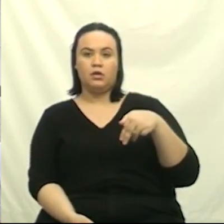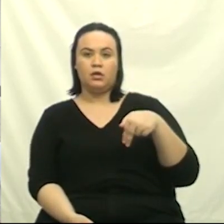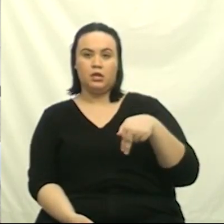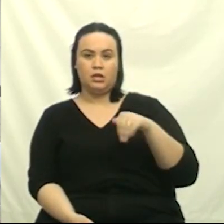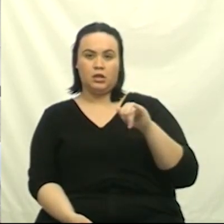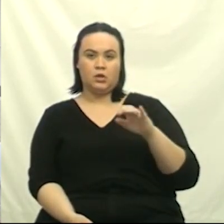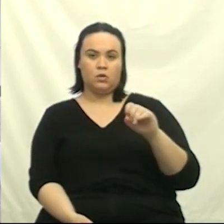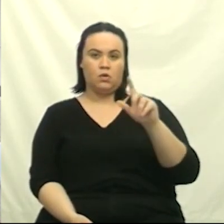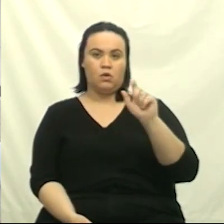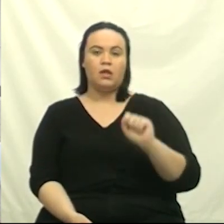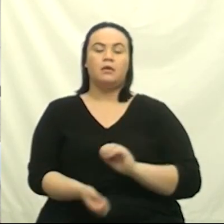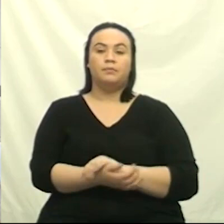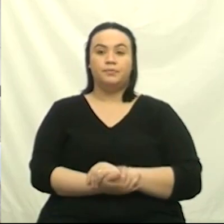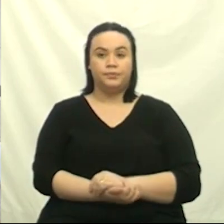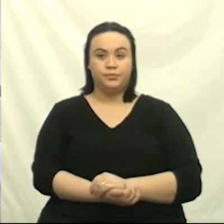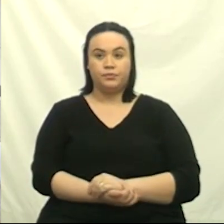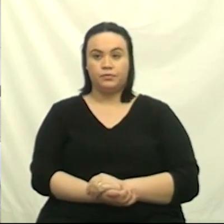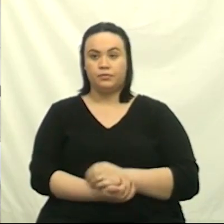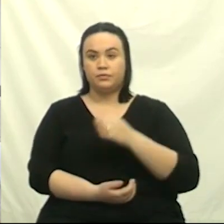Nicola Martins